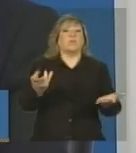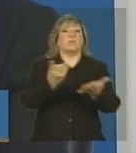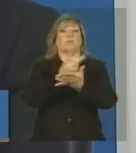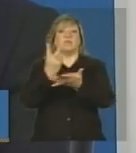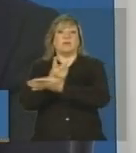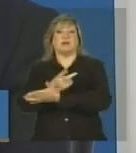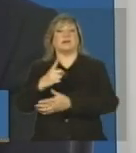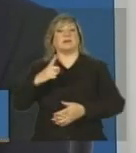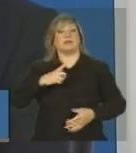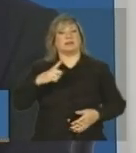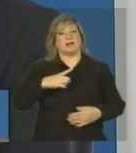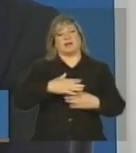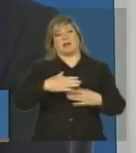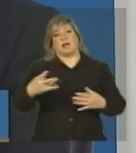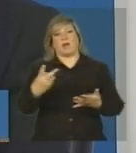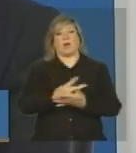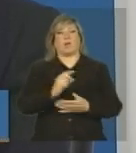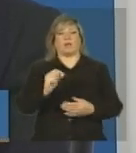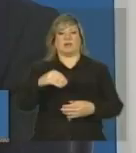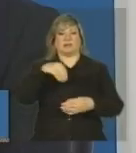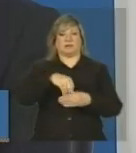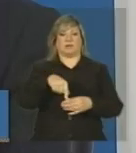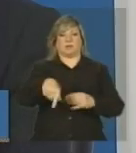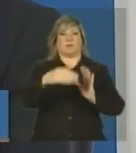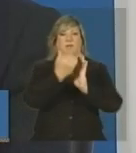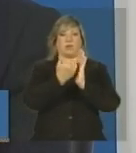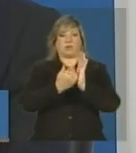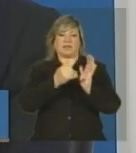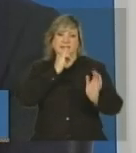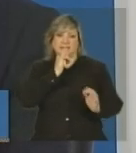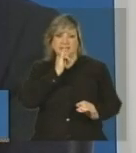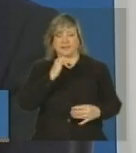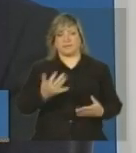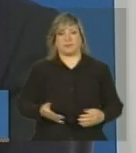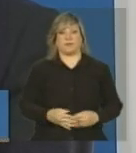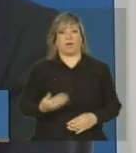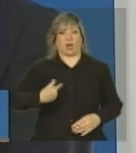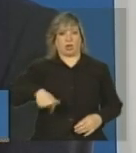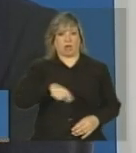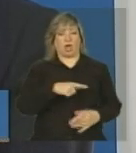eventualmente ocorrem na gestão do programa. Por exemplo, a gente recebe